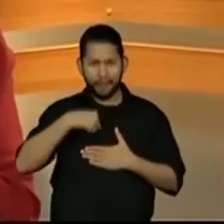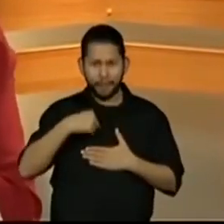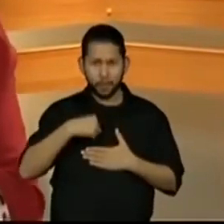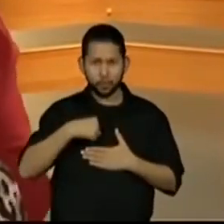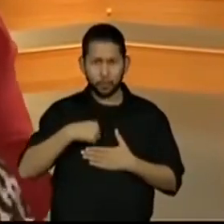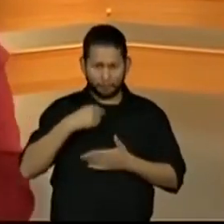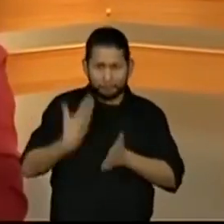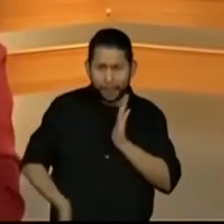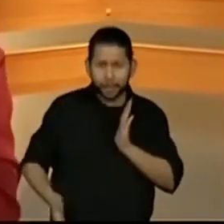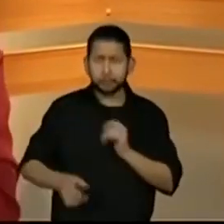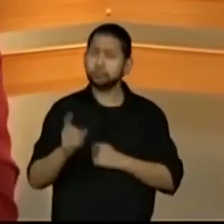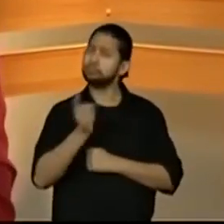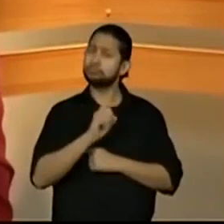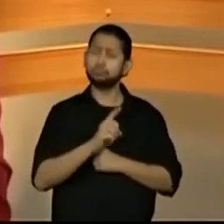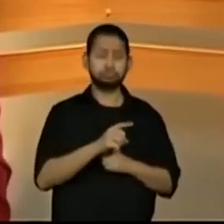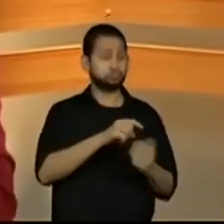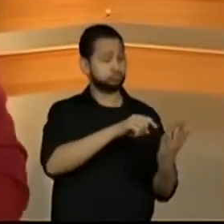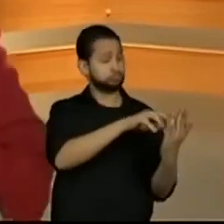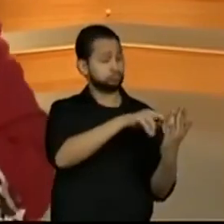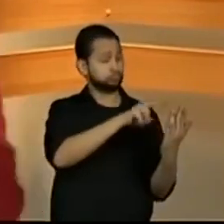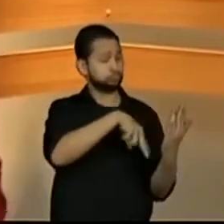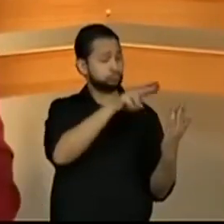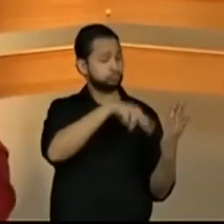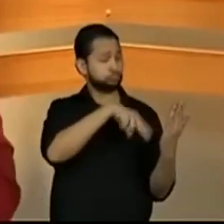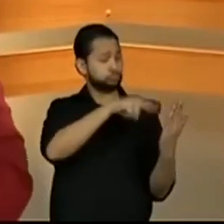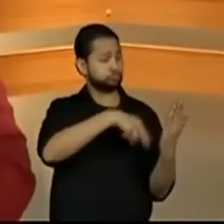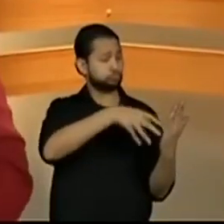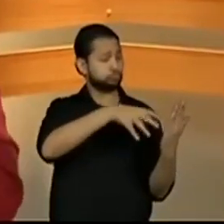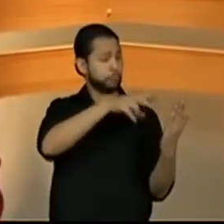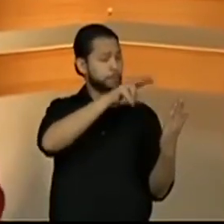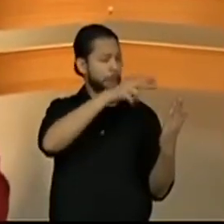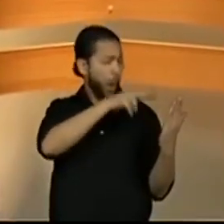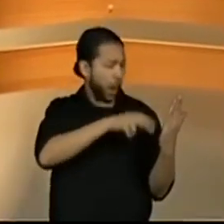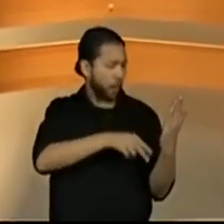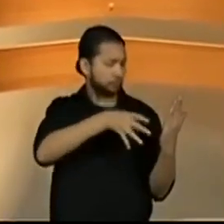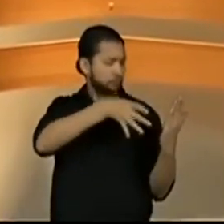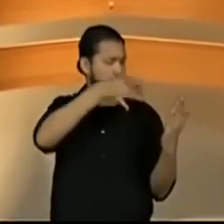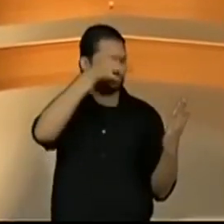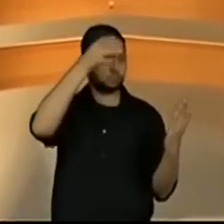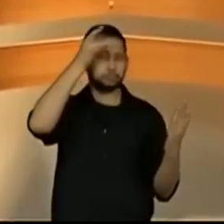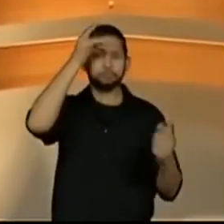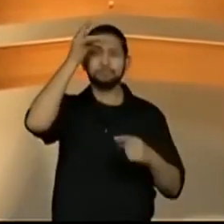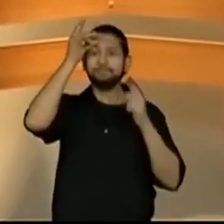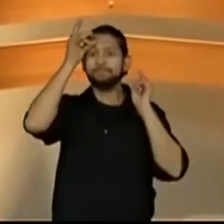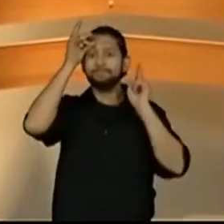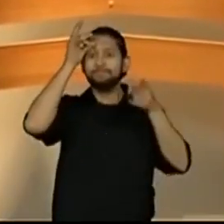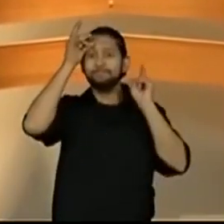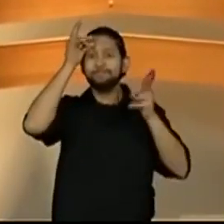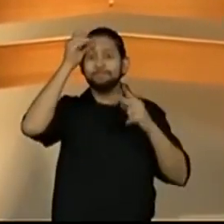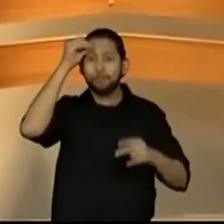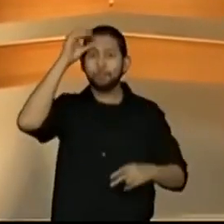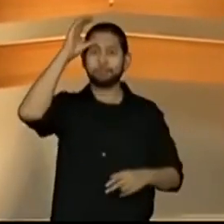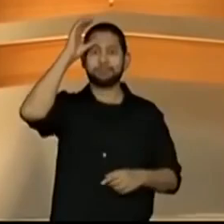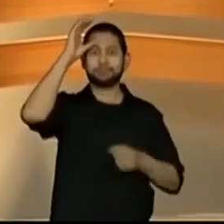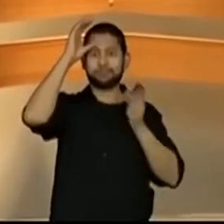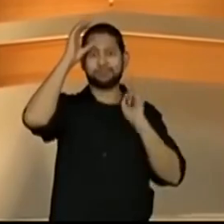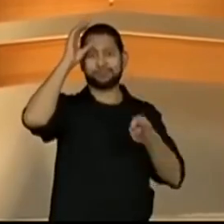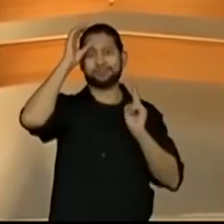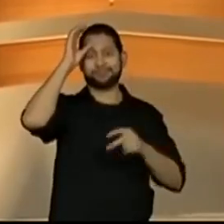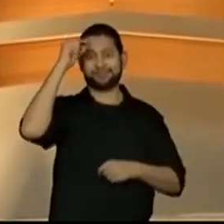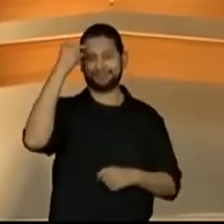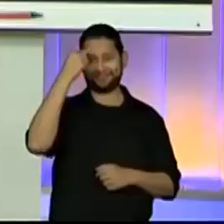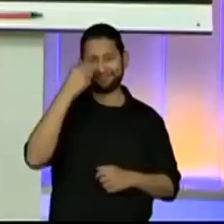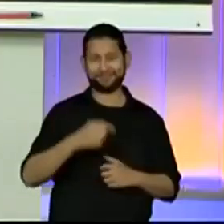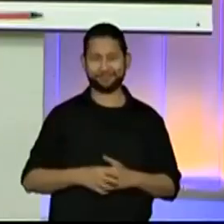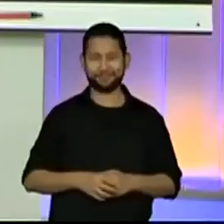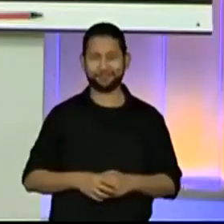esquecer, minimamente, o básico, o teórico daquilo que se está sendo dito e tratado.